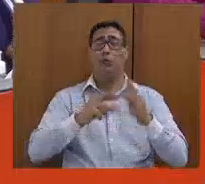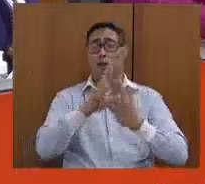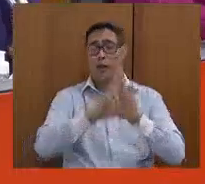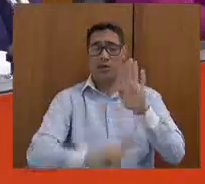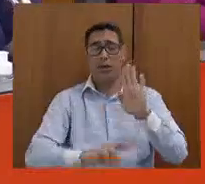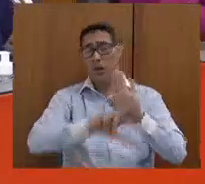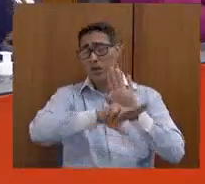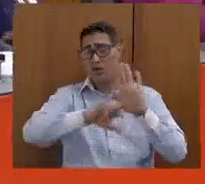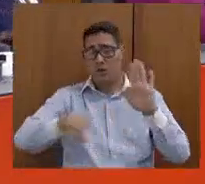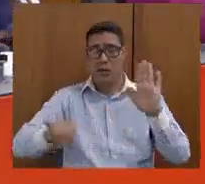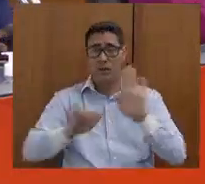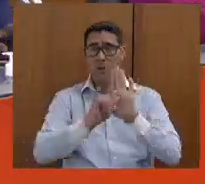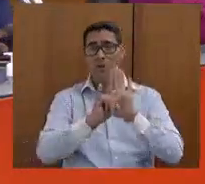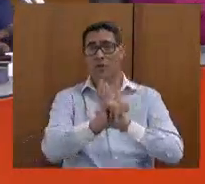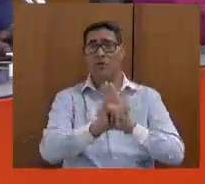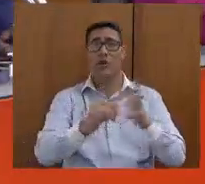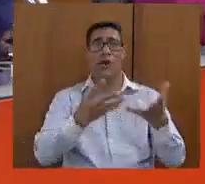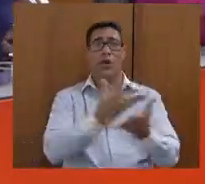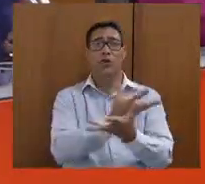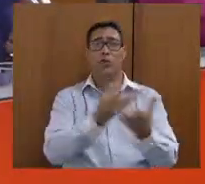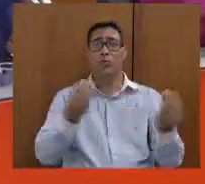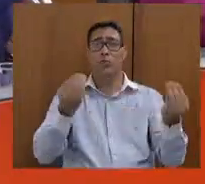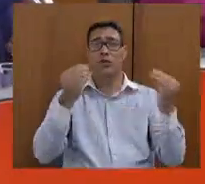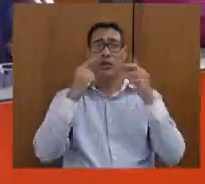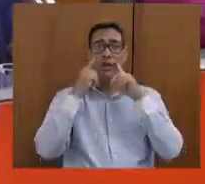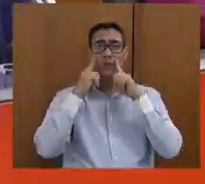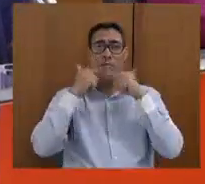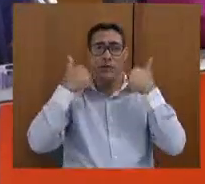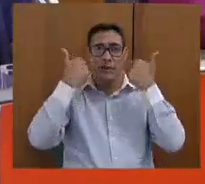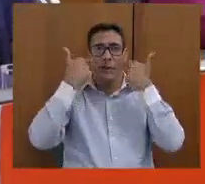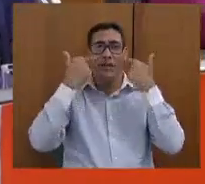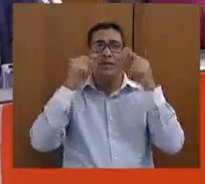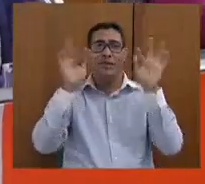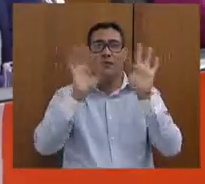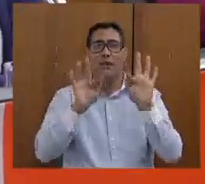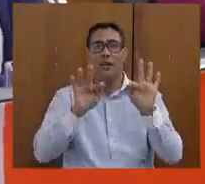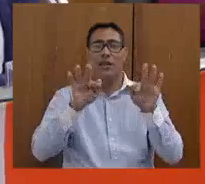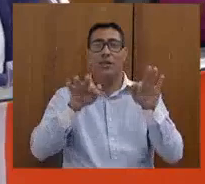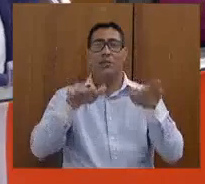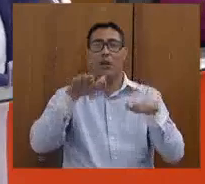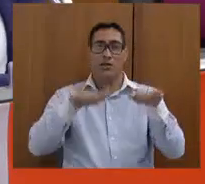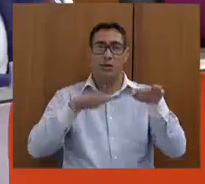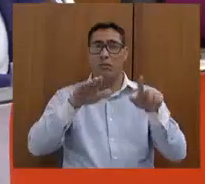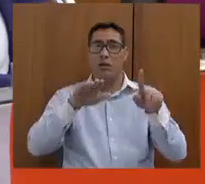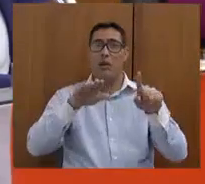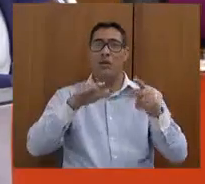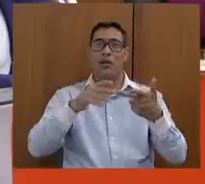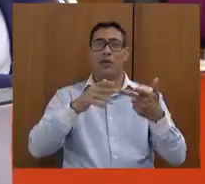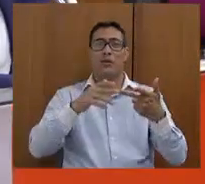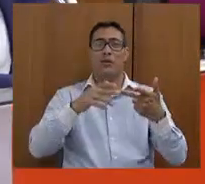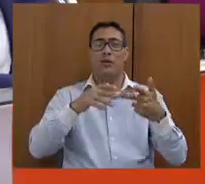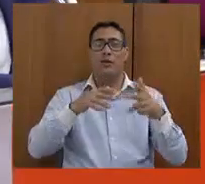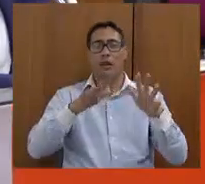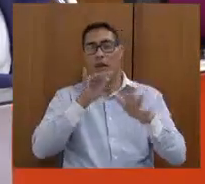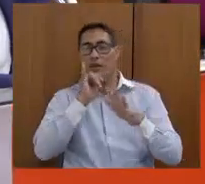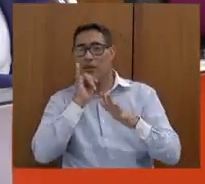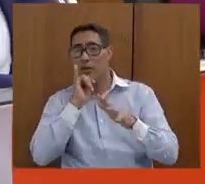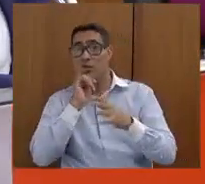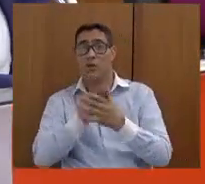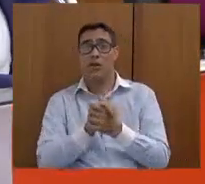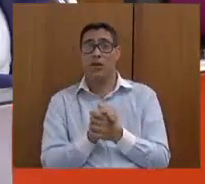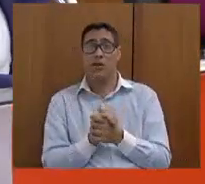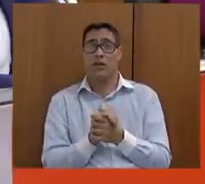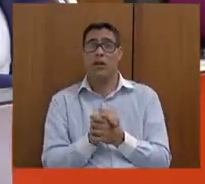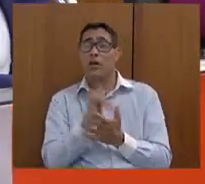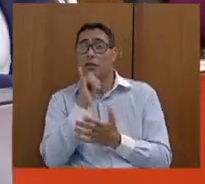e um monte de carinha né carinha feliz carinha mais ou menos depois eu posso mostrar para vocês carinhas triste mas essa